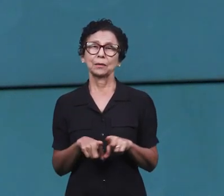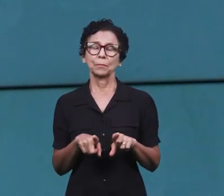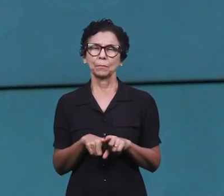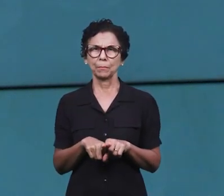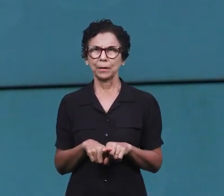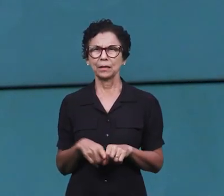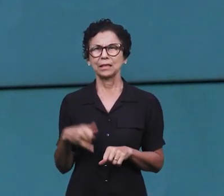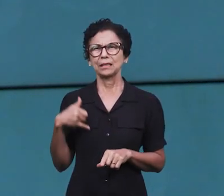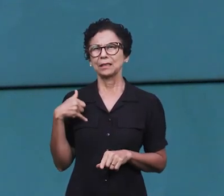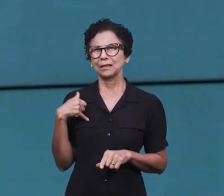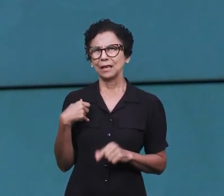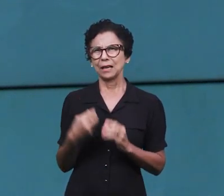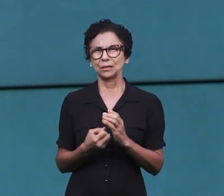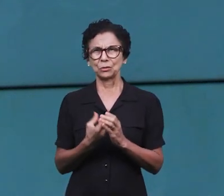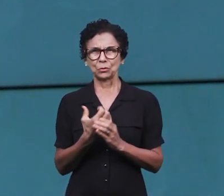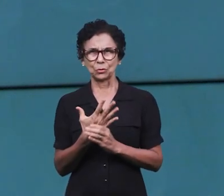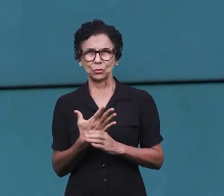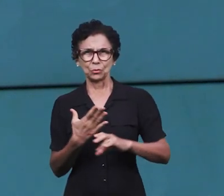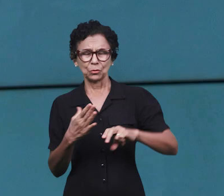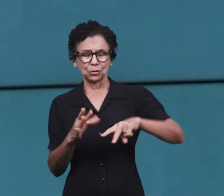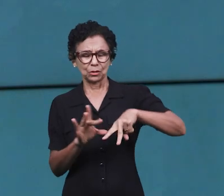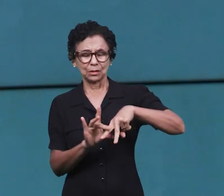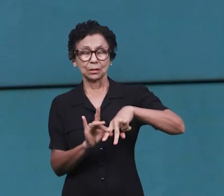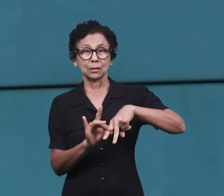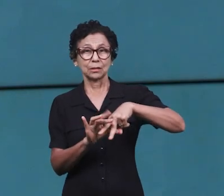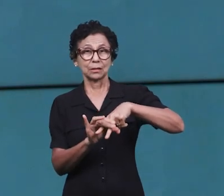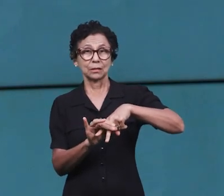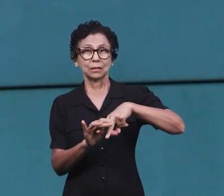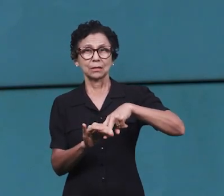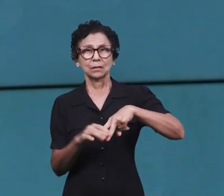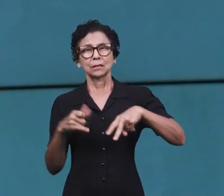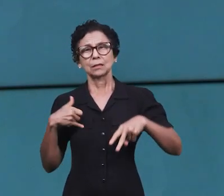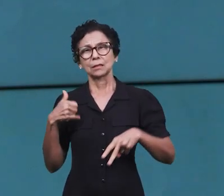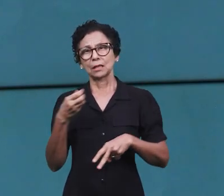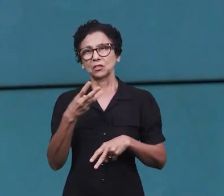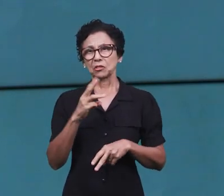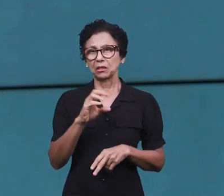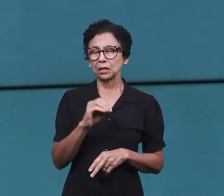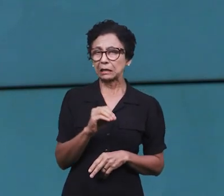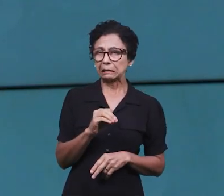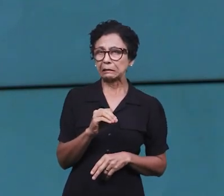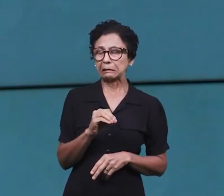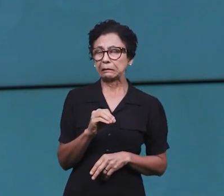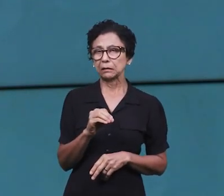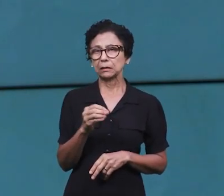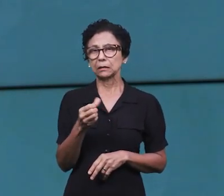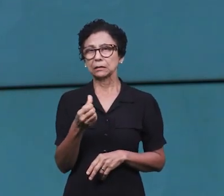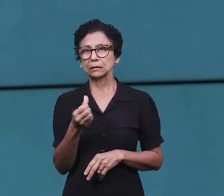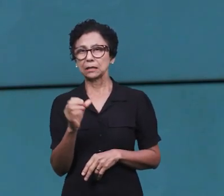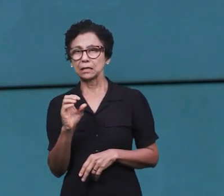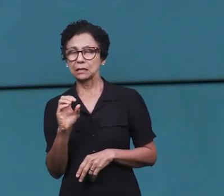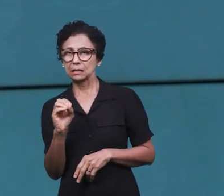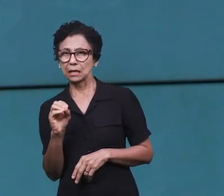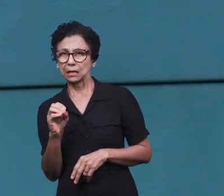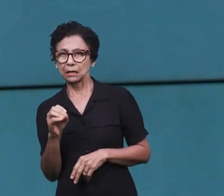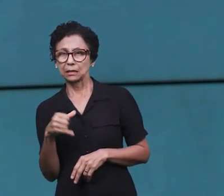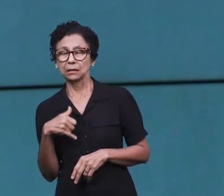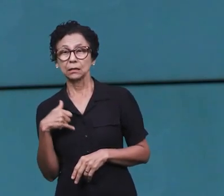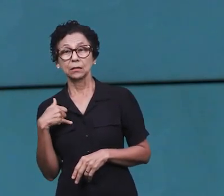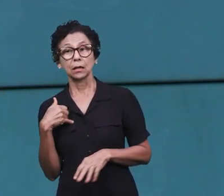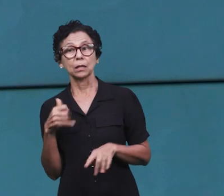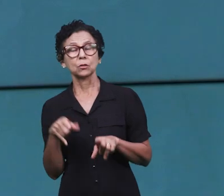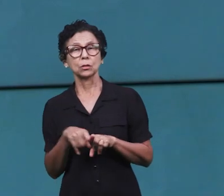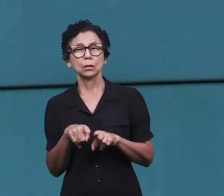da fibromialgia é geralmente entre 30 e 60 anos. Porém, existem casos de pessoas mais